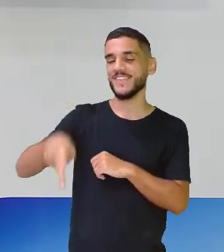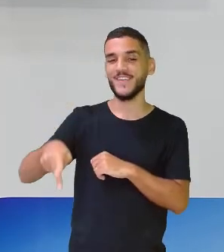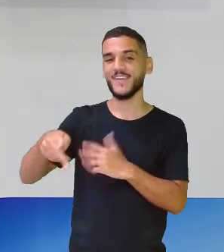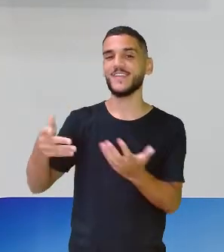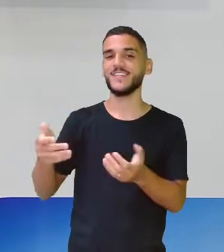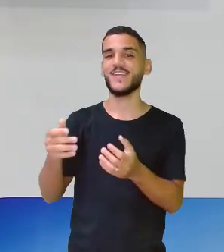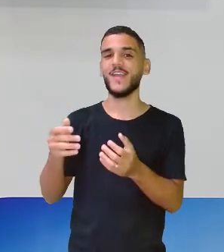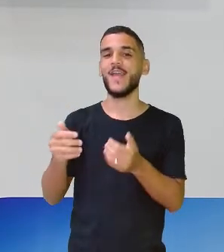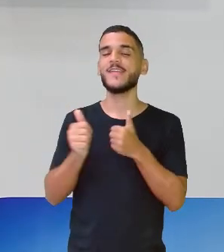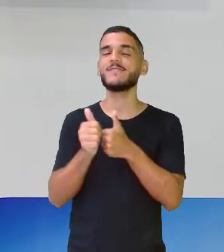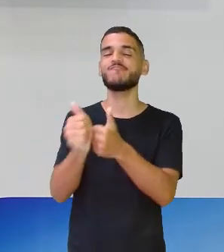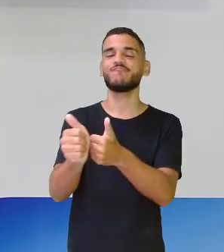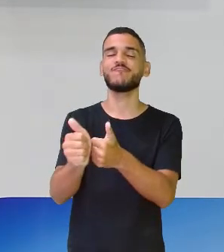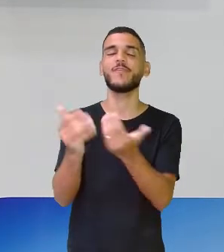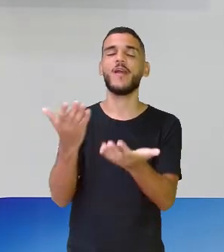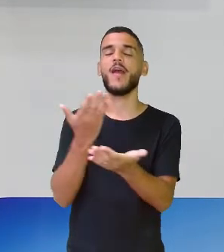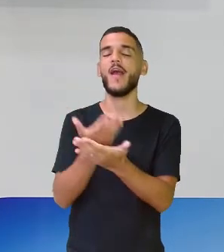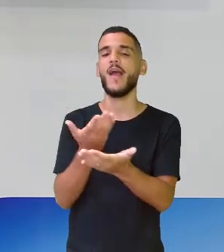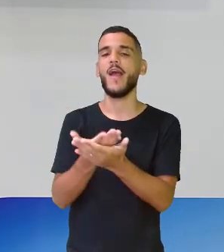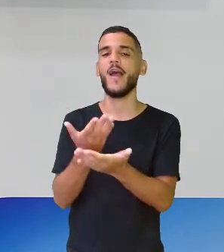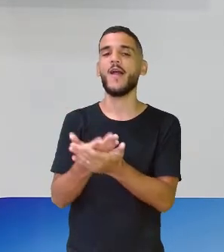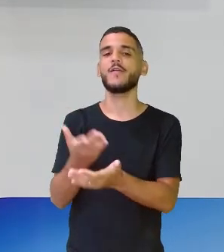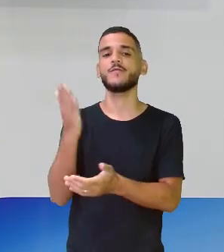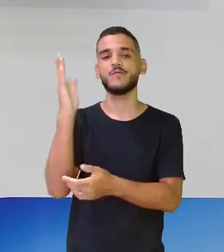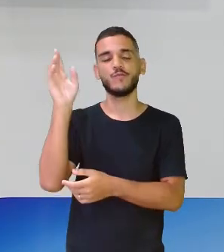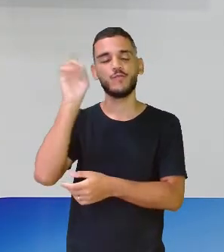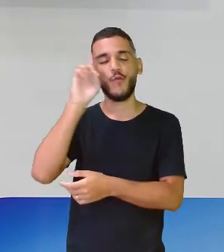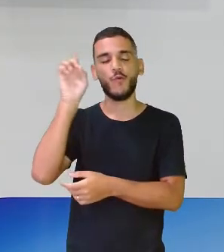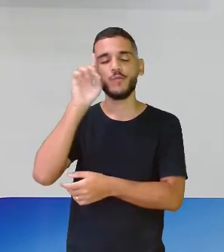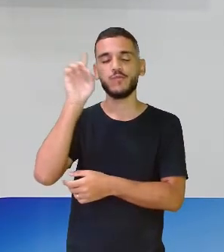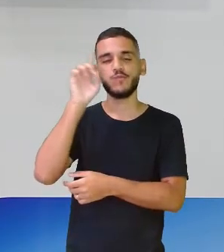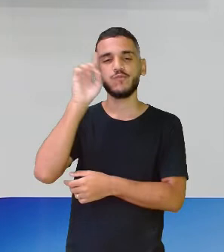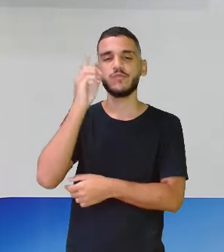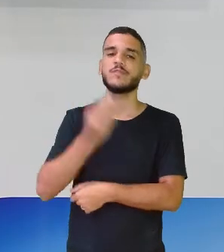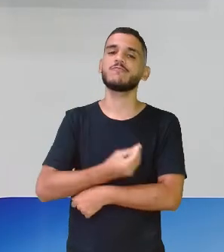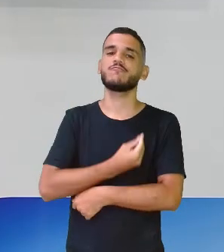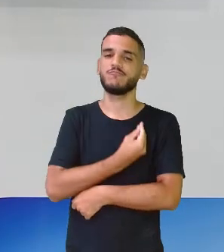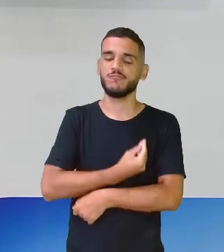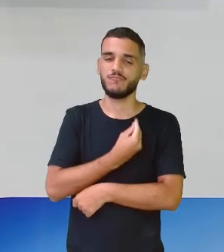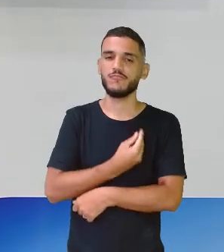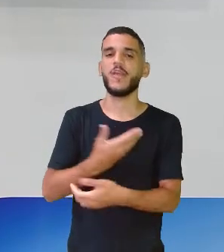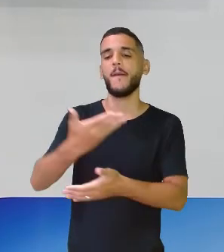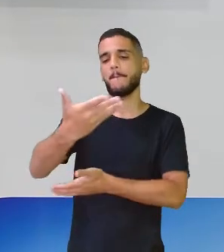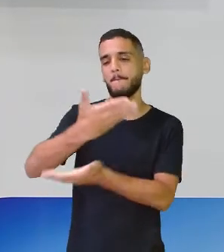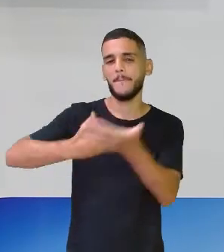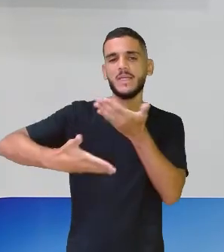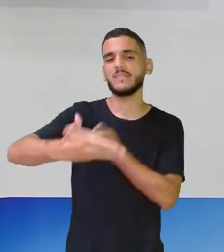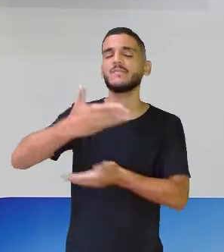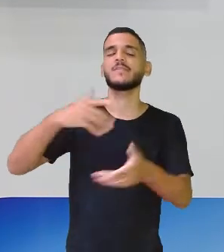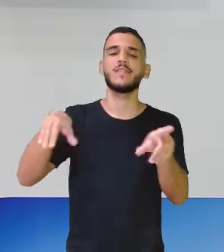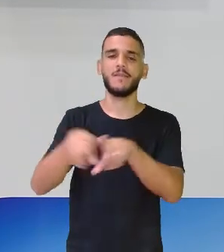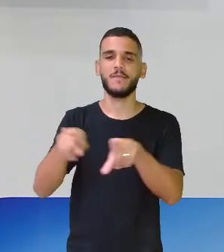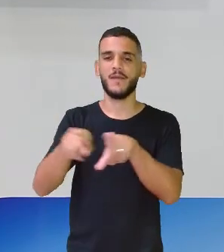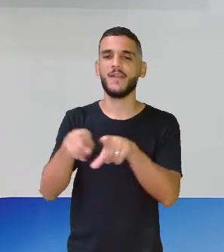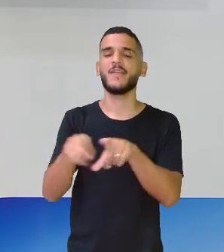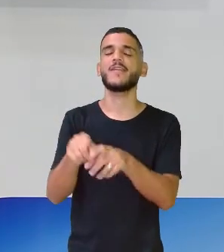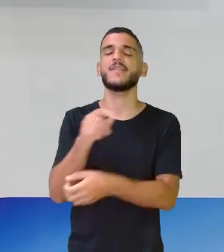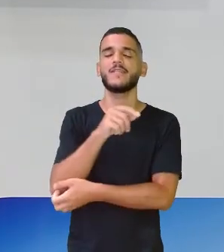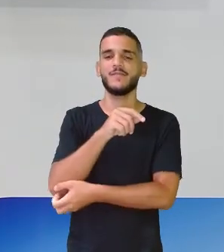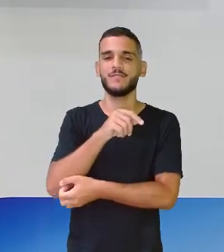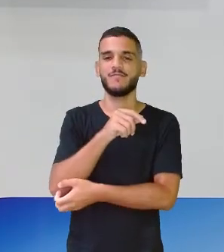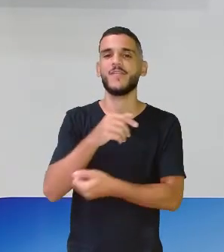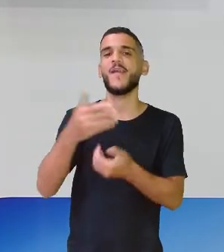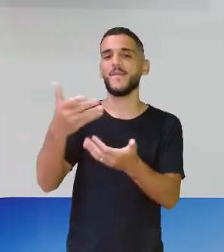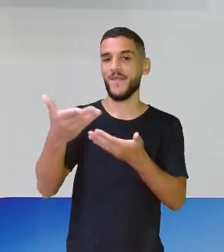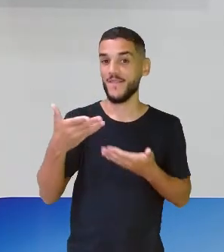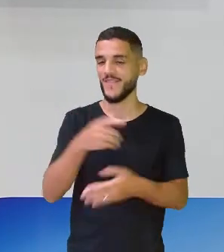todas as manhãs no ao vivo. A gente sabe que tem um grupo que está sempre aí acompanhando, interagindo. Então, sejam também